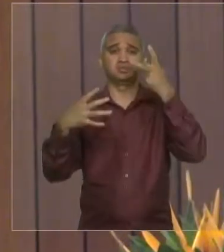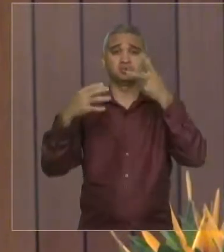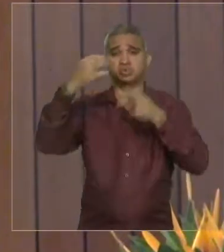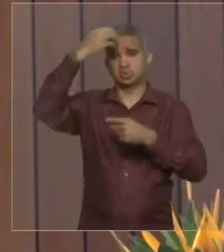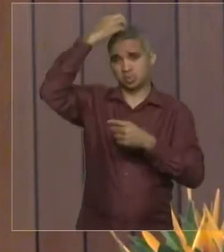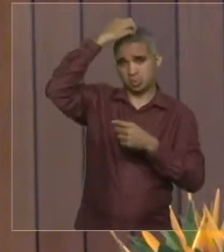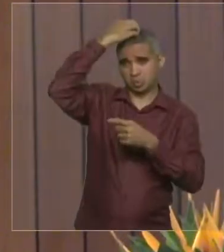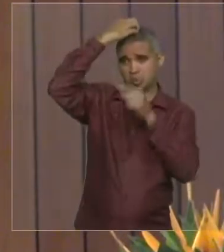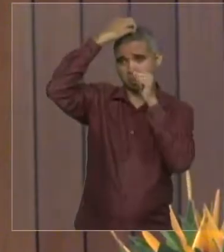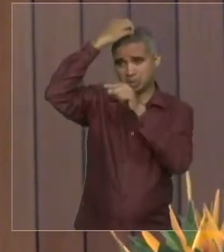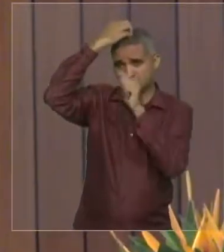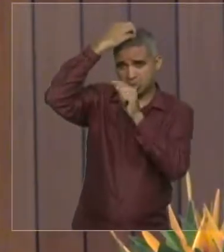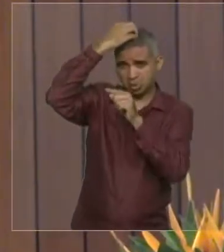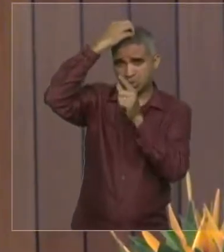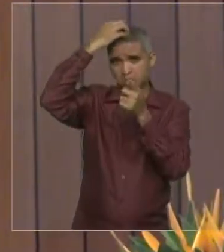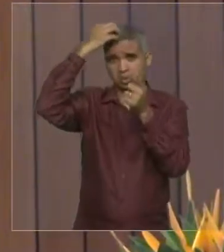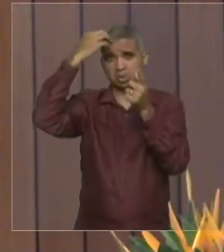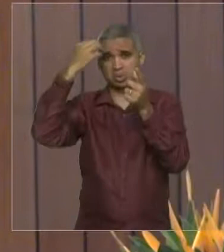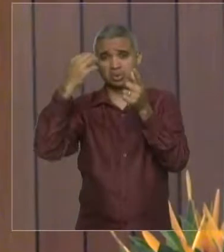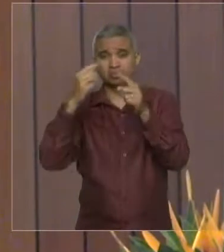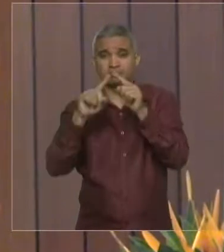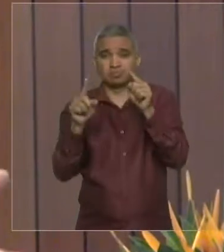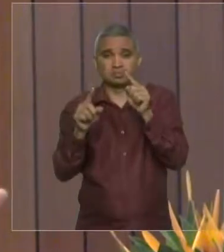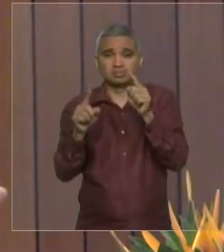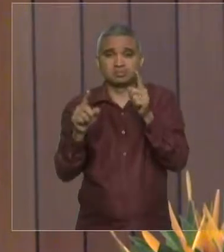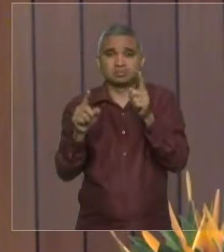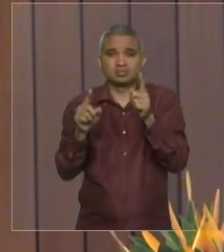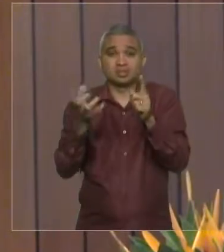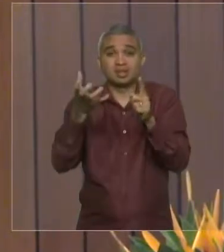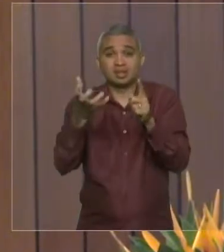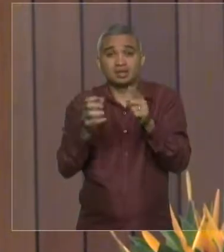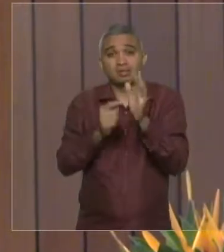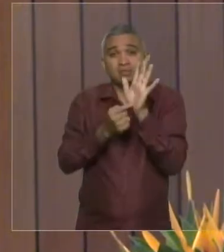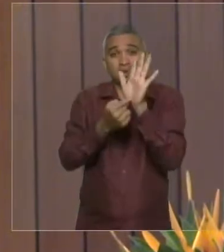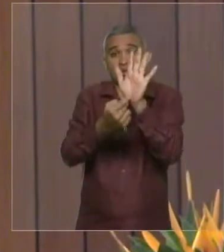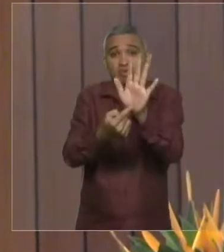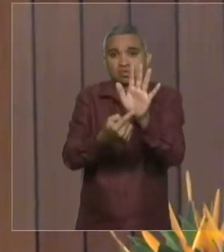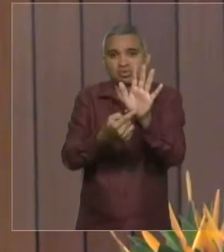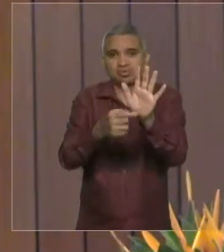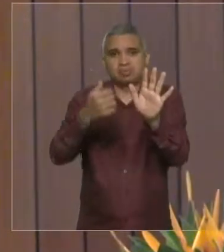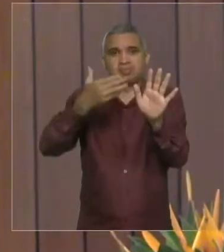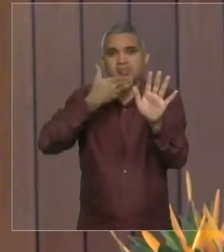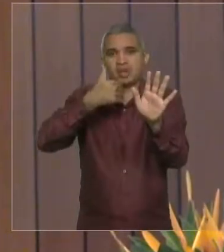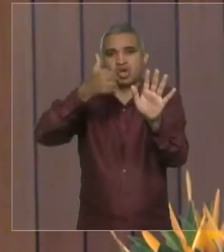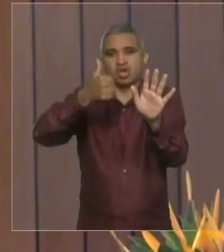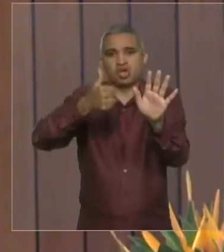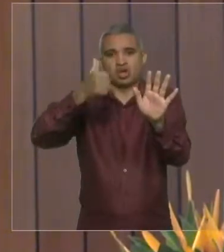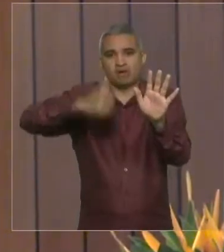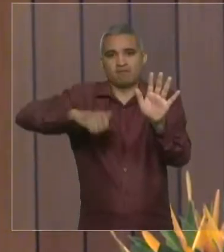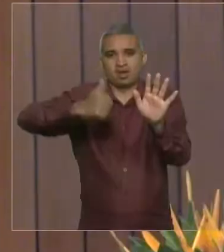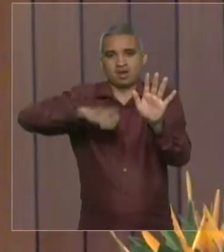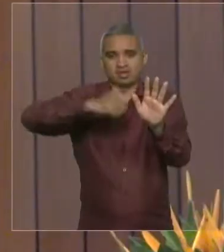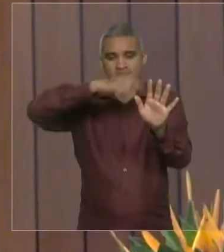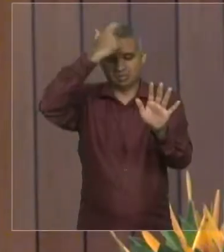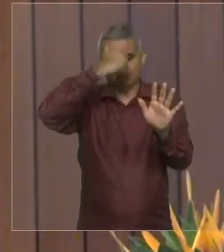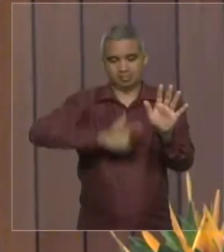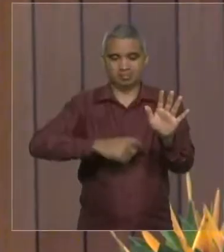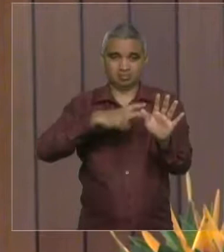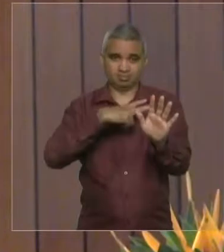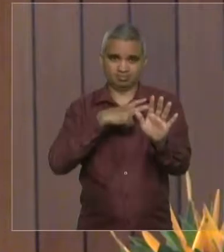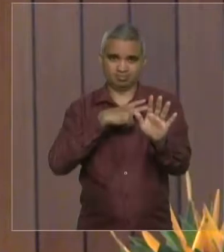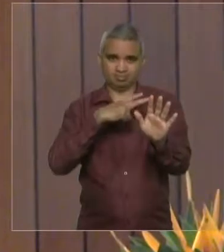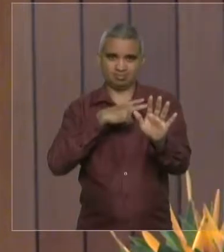de culpa, para simplesmente melhorar a sua avaliação perante as pessoas. E isso é muito